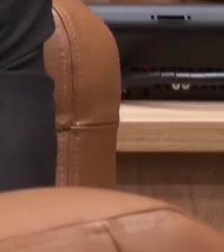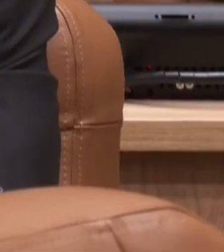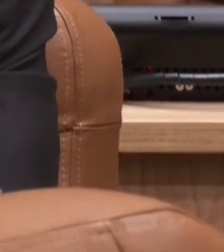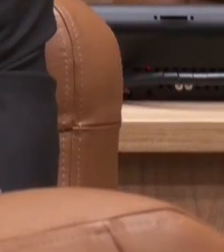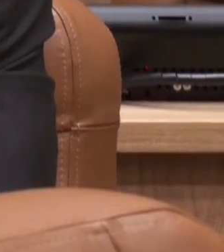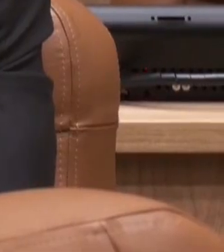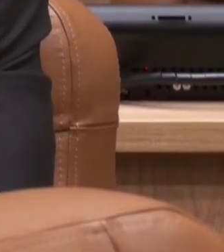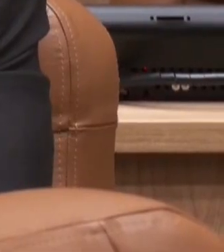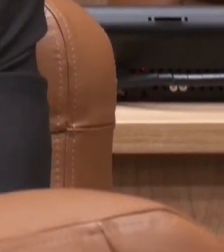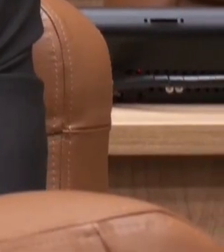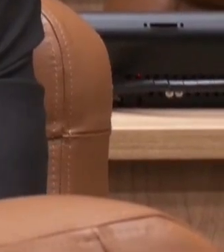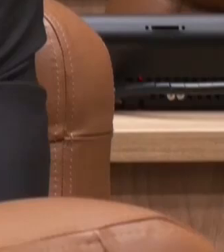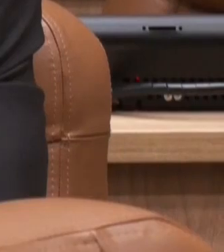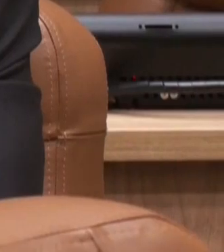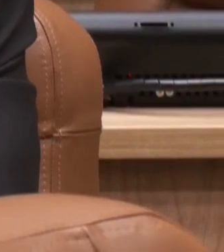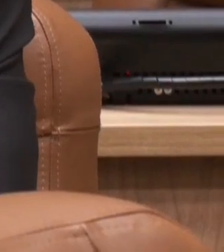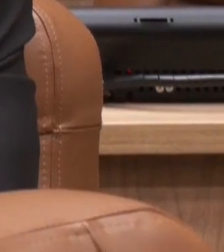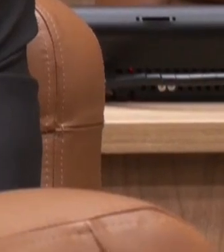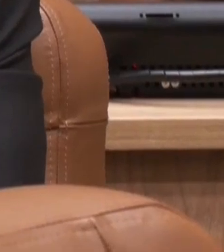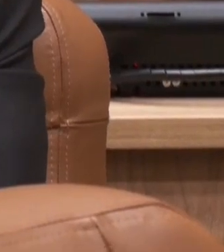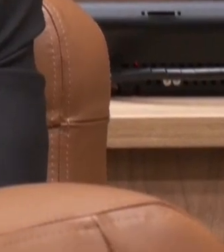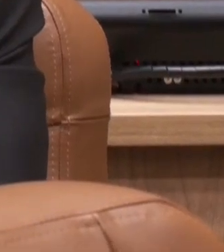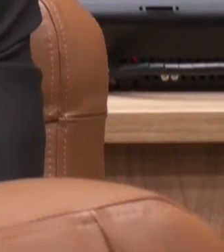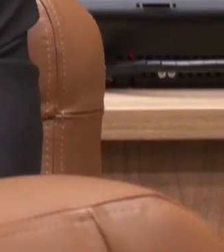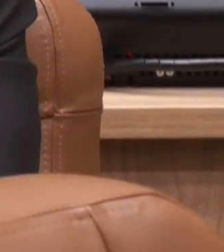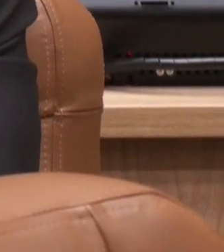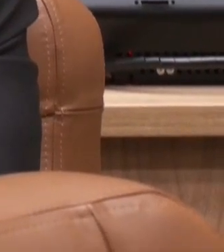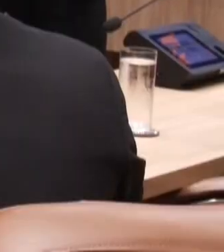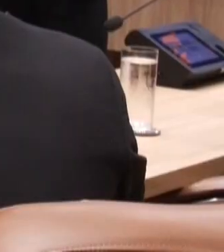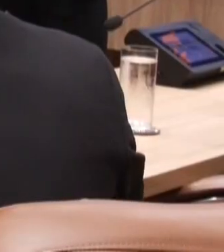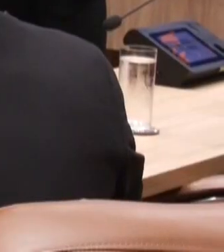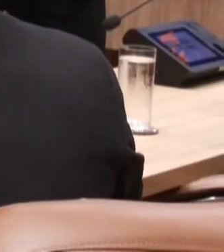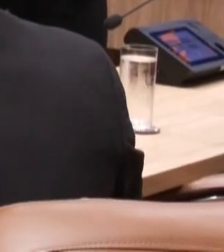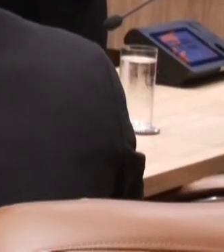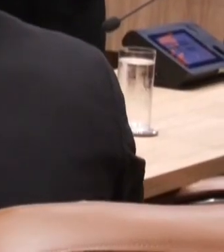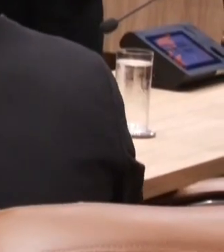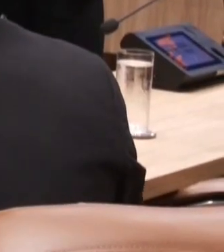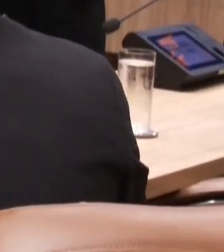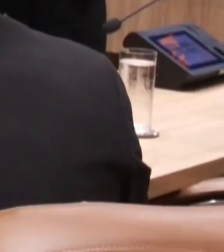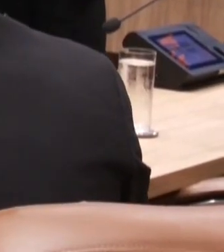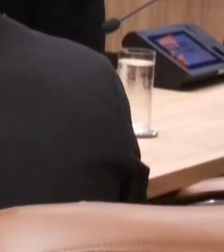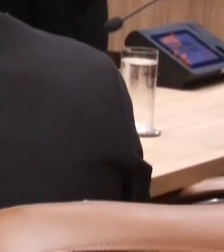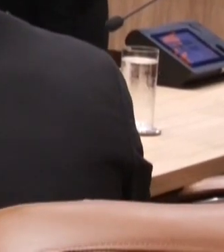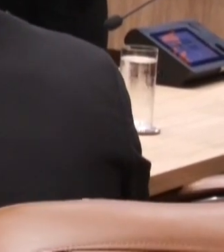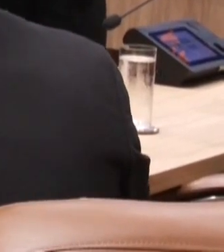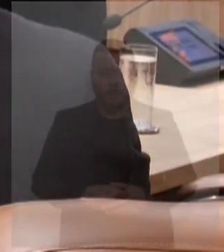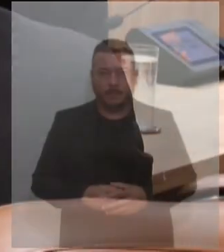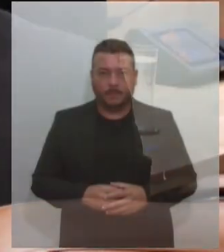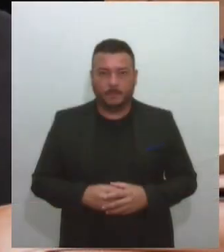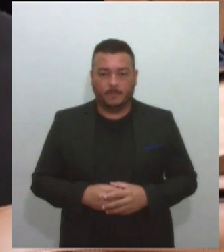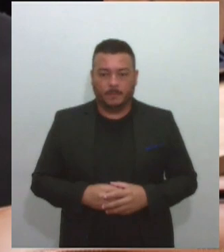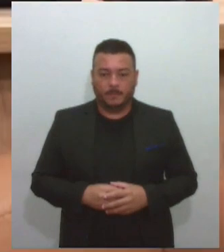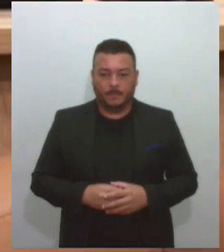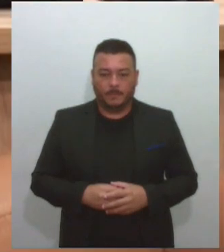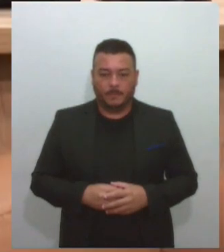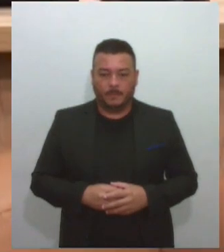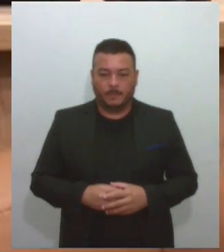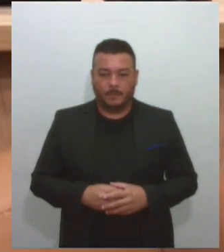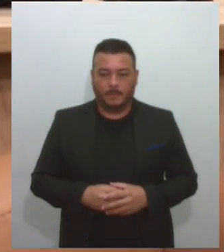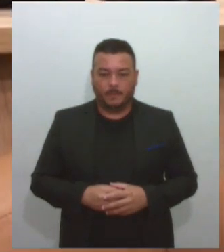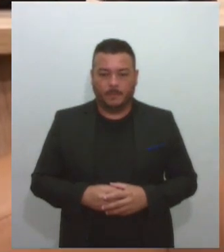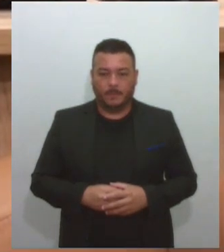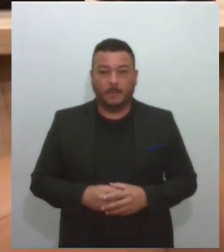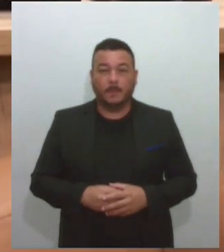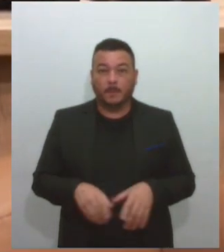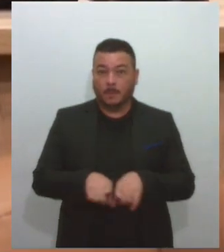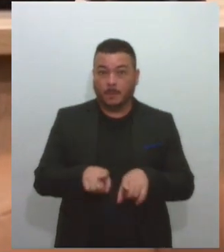governadores. O deputado Paulo Júnior pediu a parte para dizer que existe questionamentos na justiça quanto à constitucionalidade de